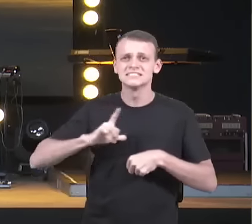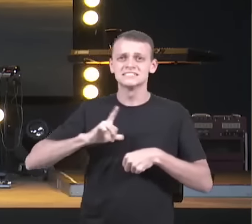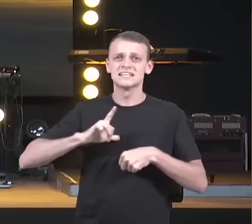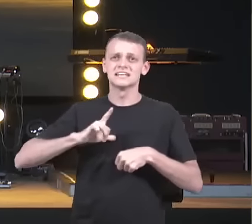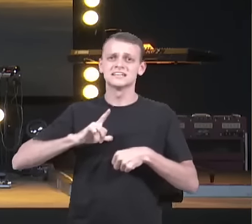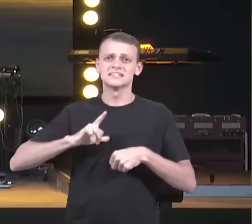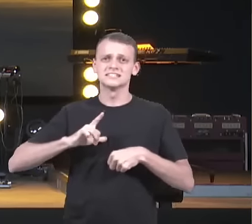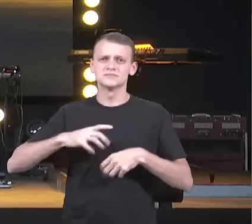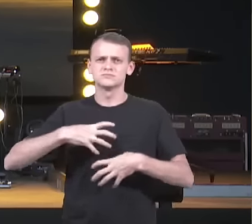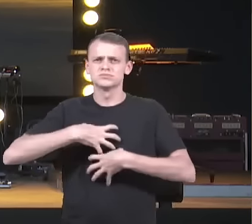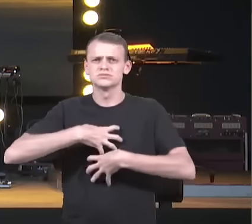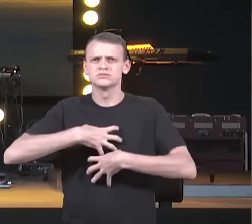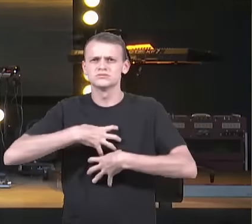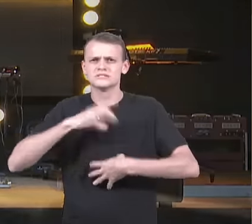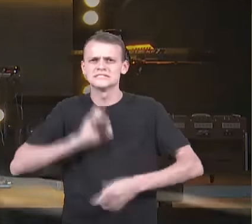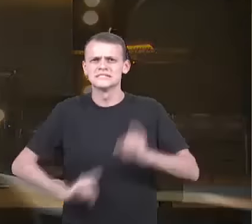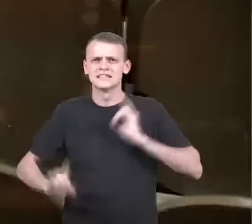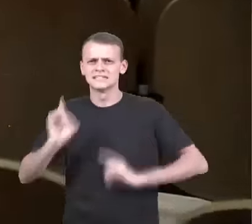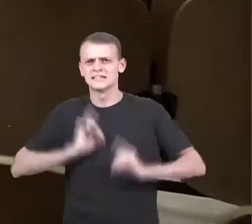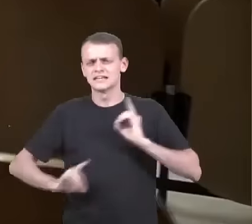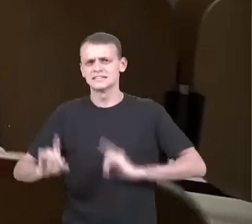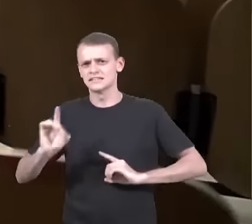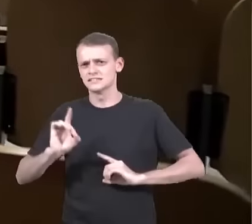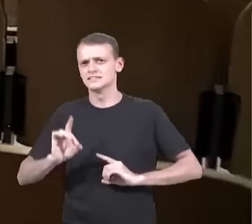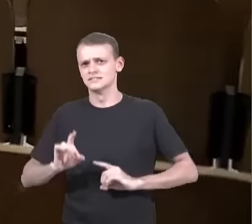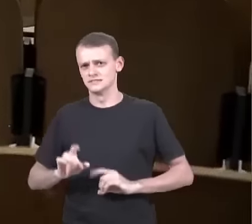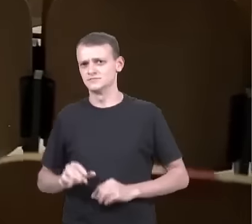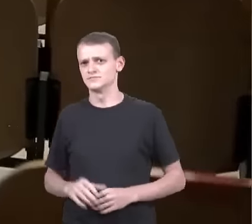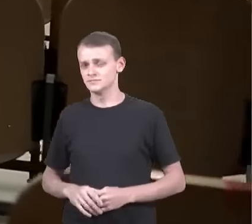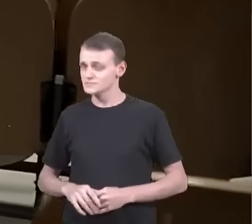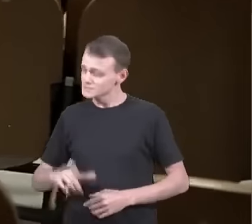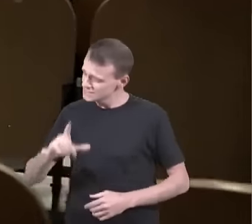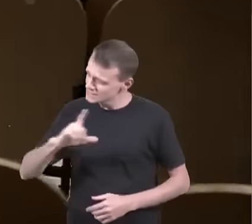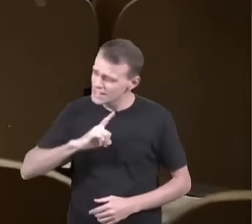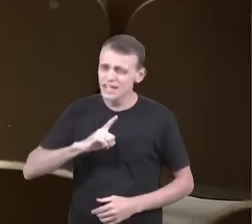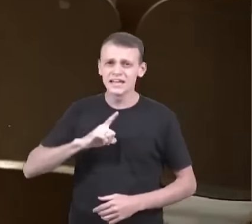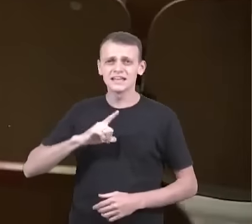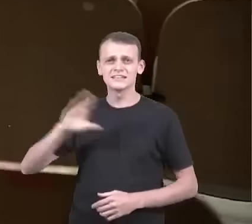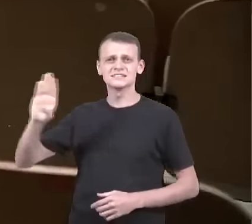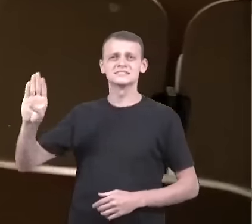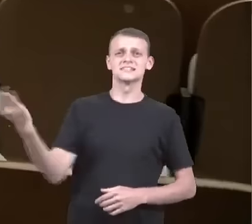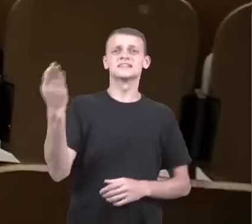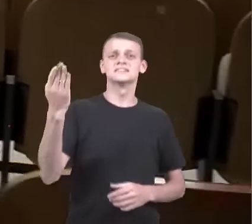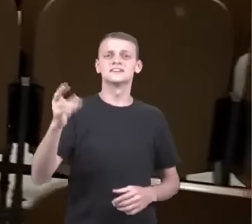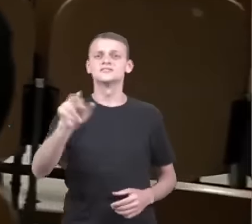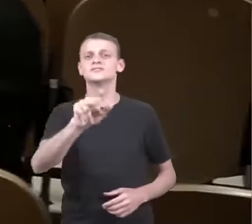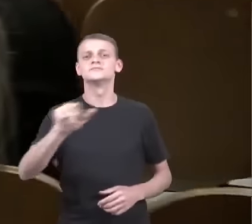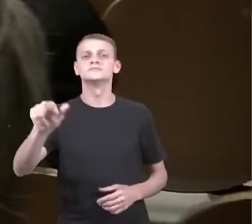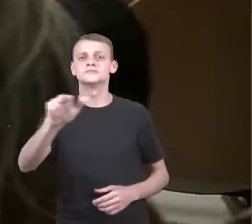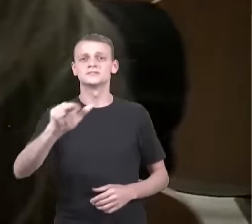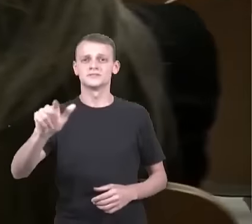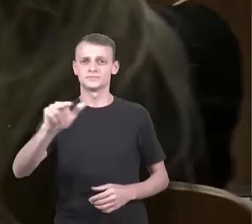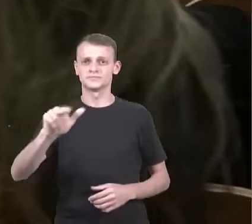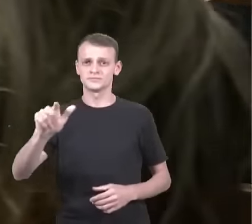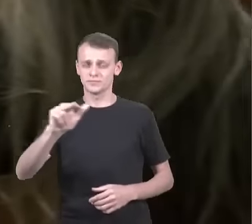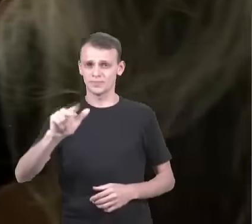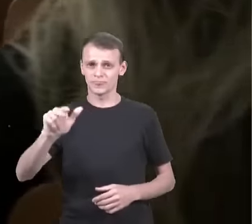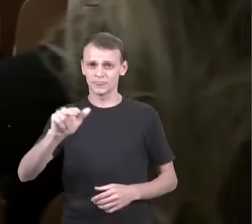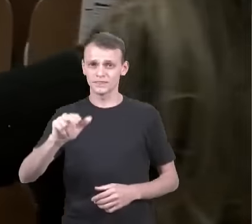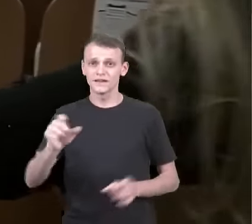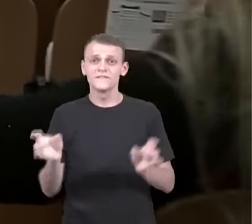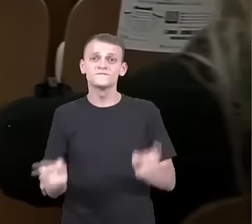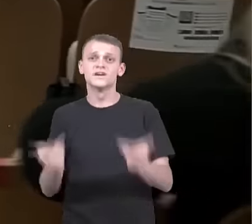e decepções. A cisterna, a traição dos irmãos, o mercado de